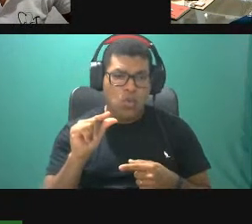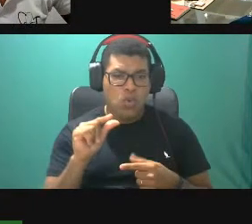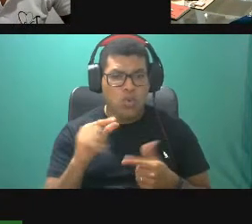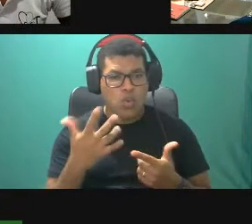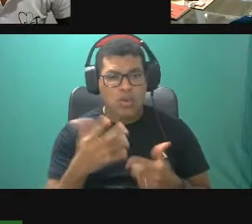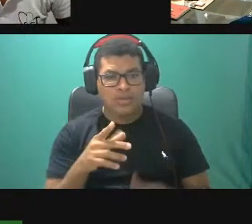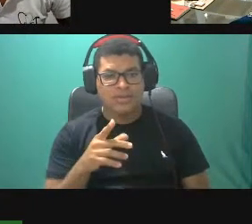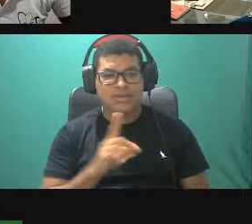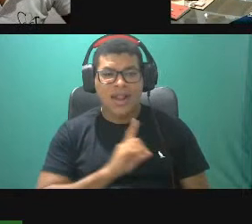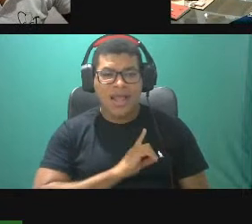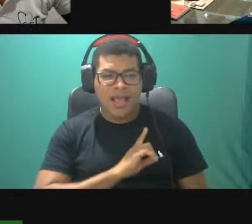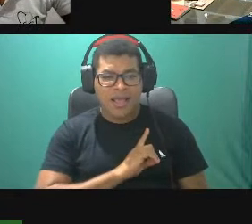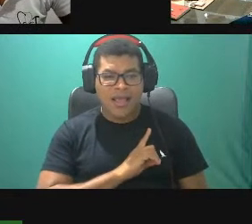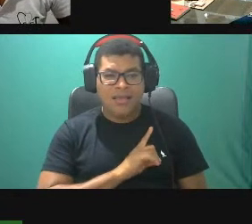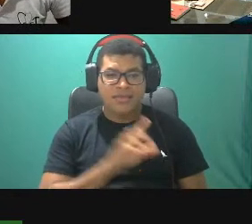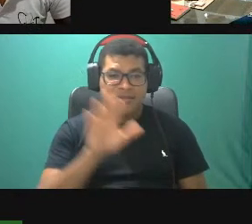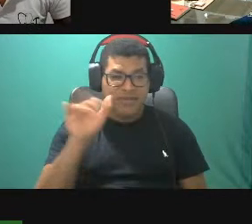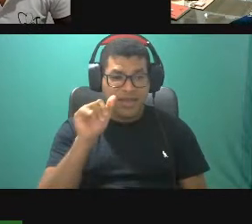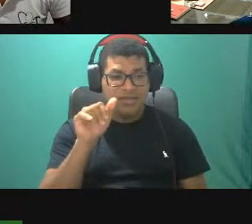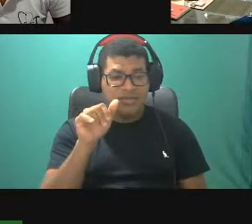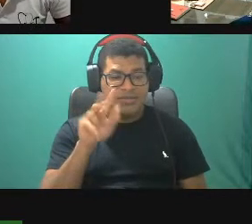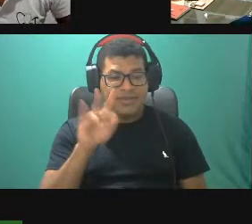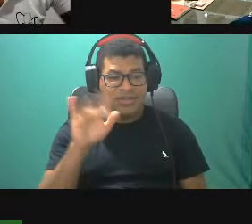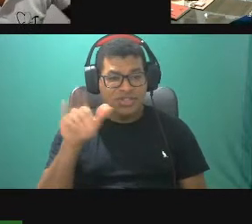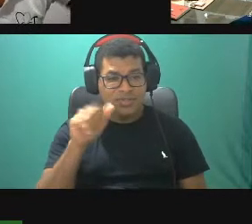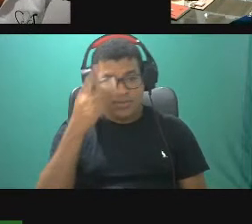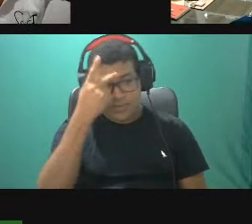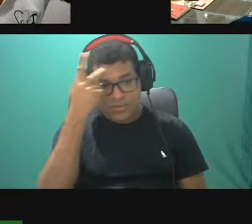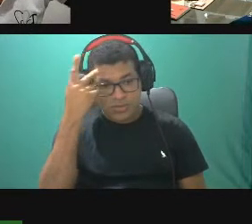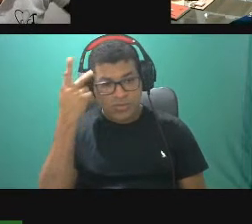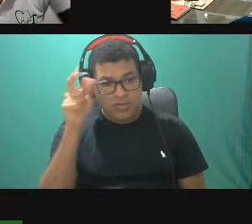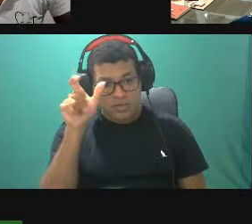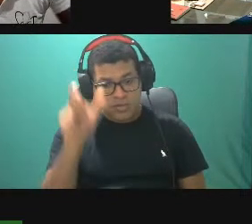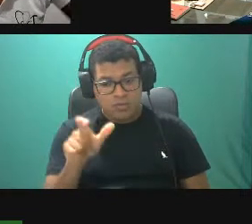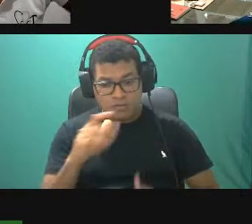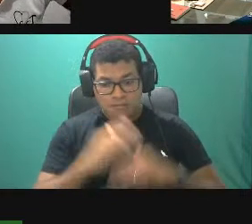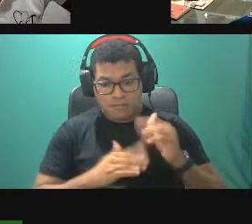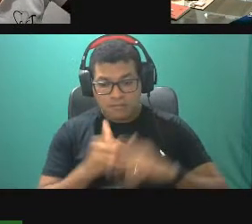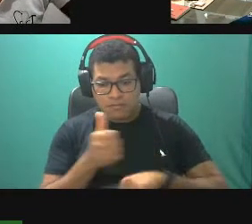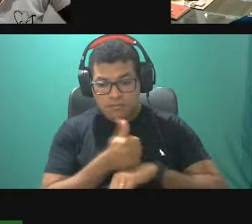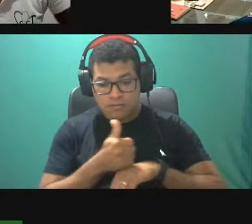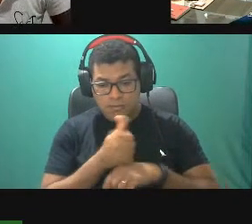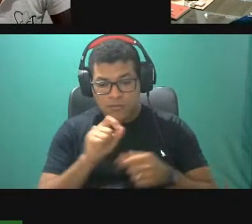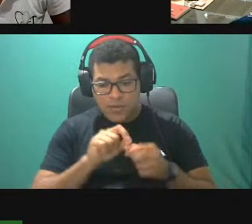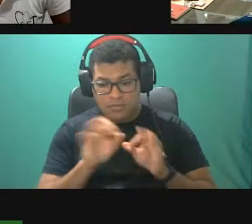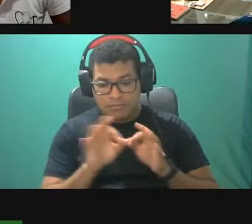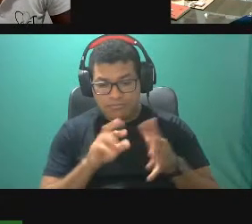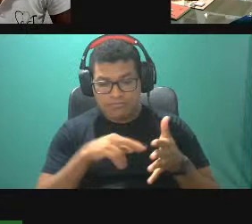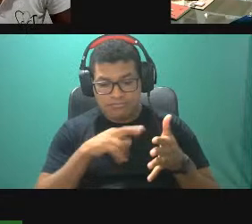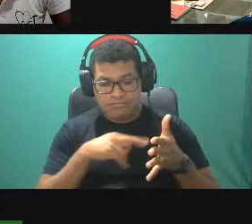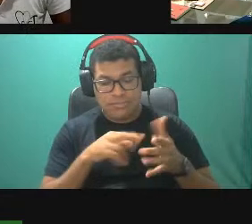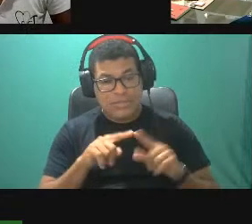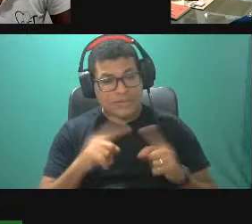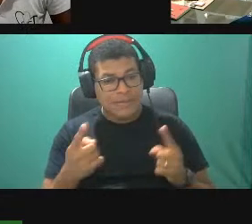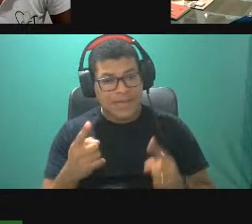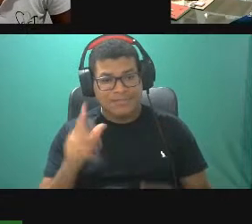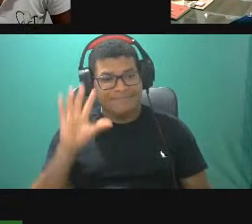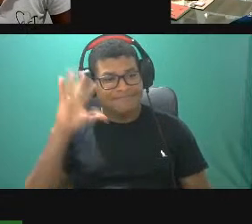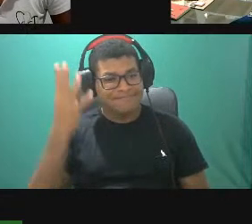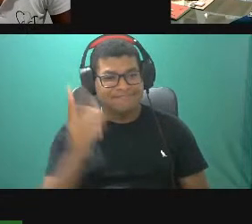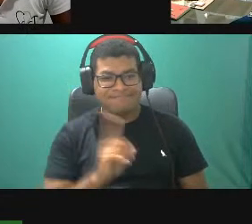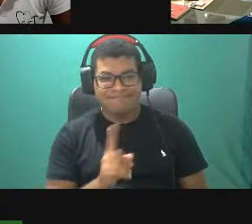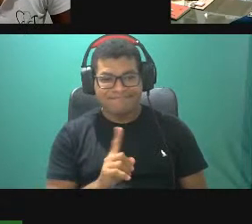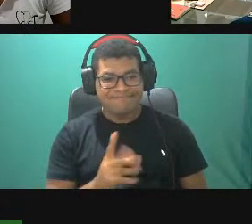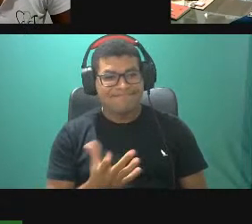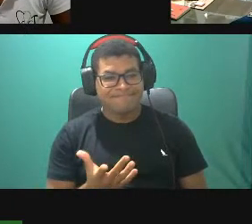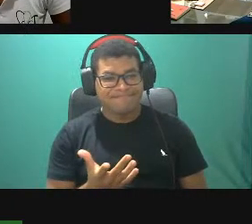delegado vai procurar alguém para fazer essa perícia, tá? Só que isso não acontece. Não